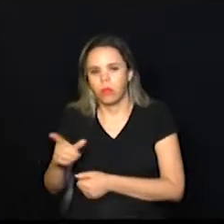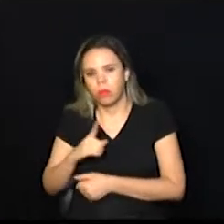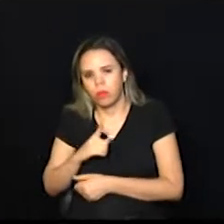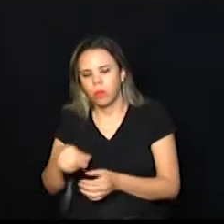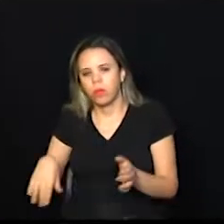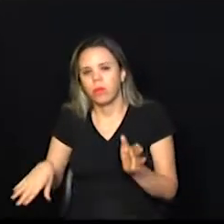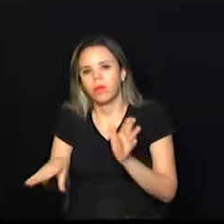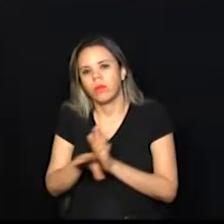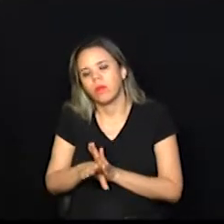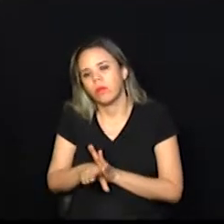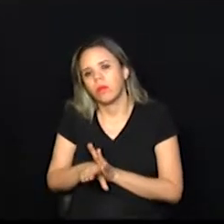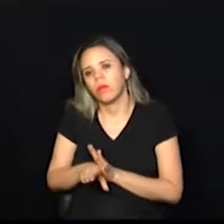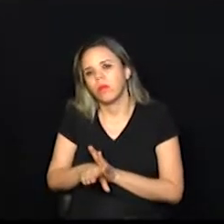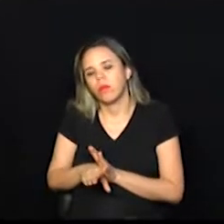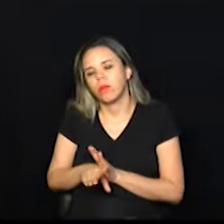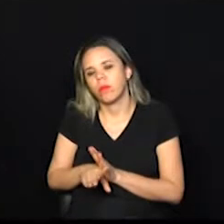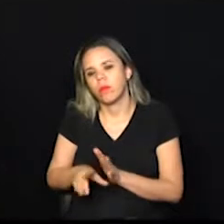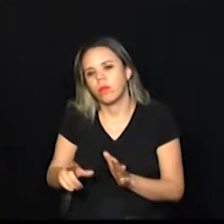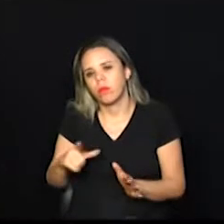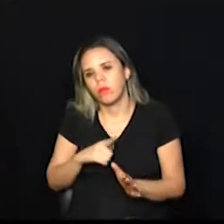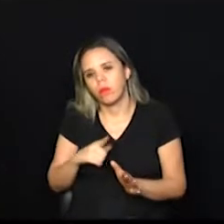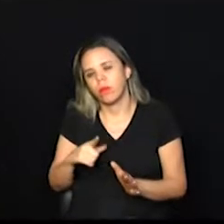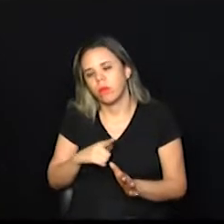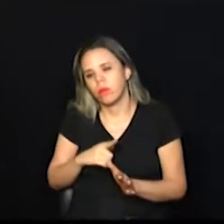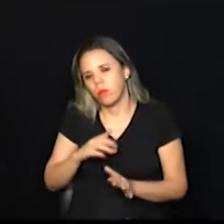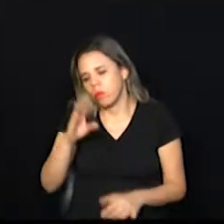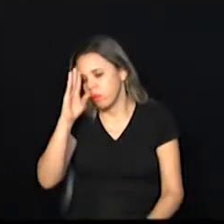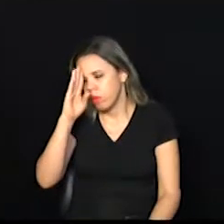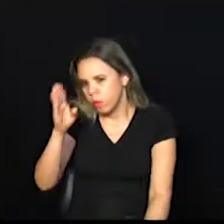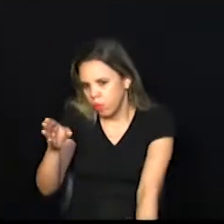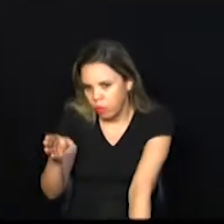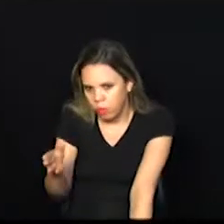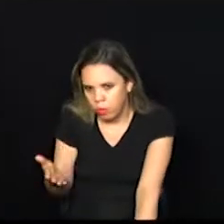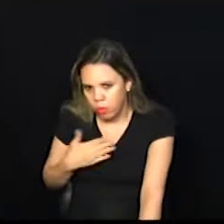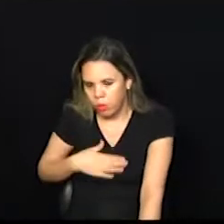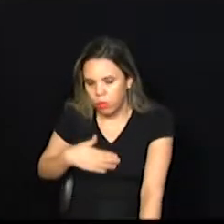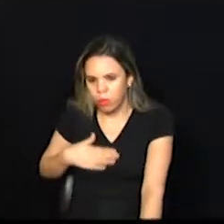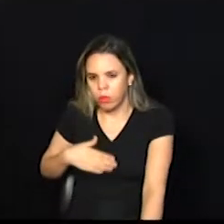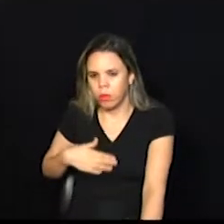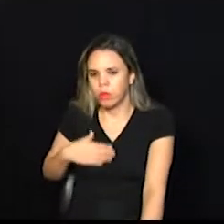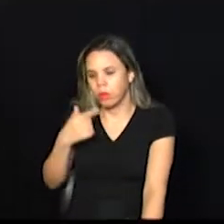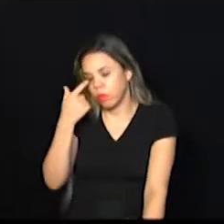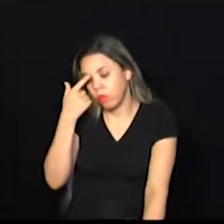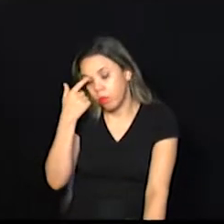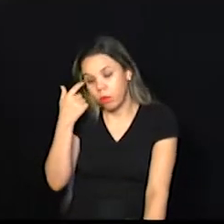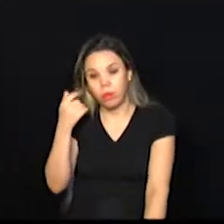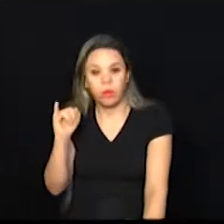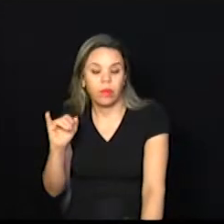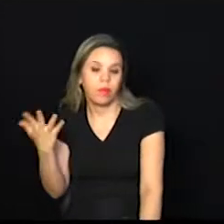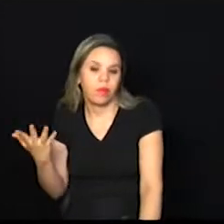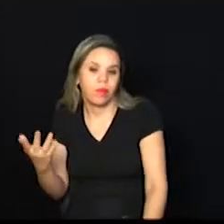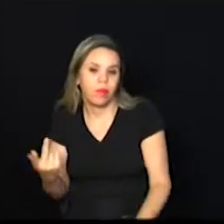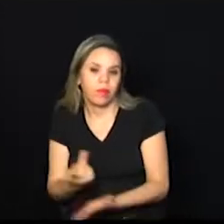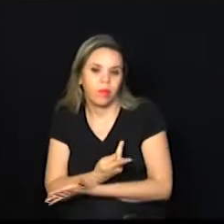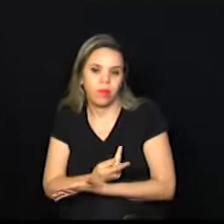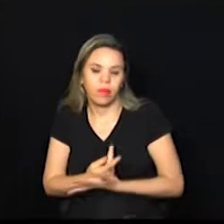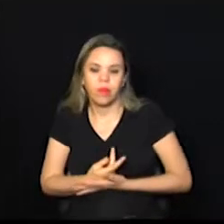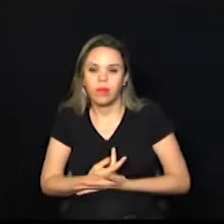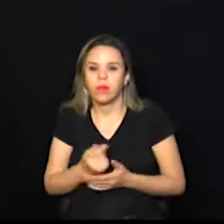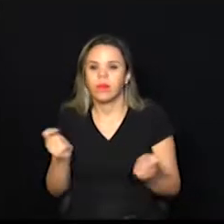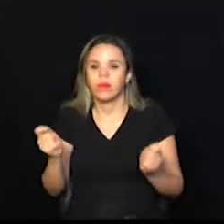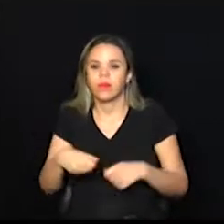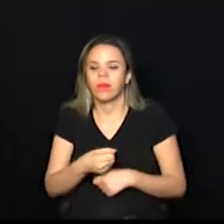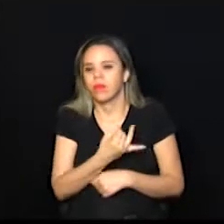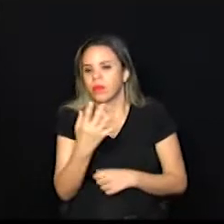chegou, a casa tem ficado, principalmente agora em agosto, né, Ana? Me corrija se eu estiver errada, com uma